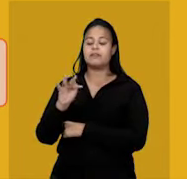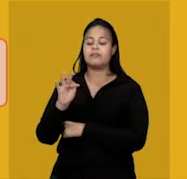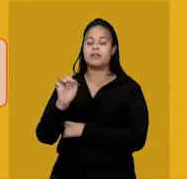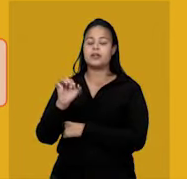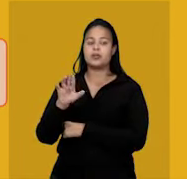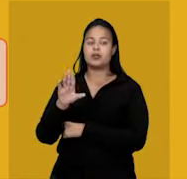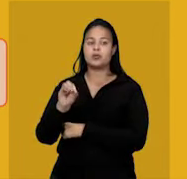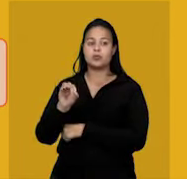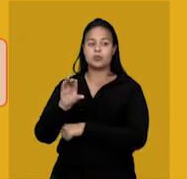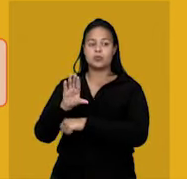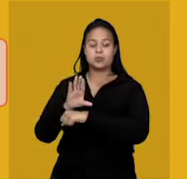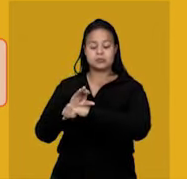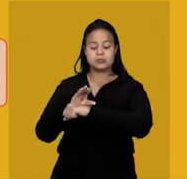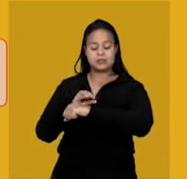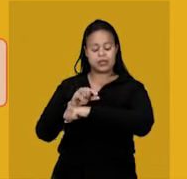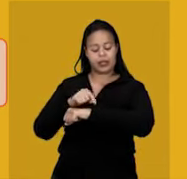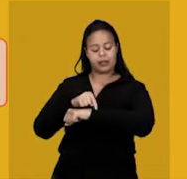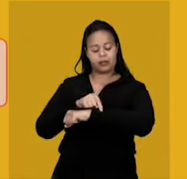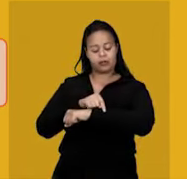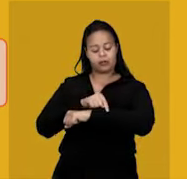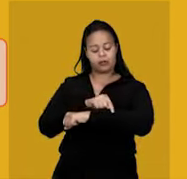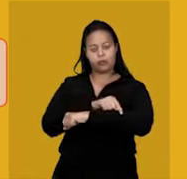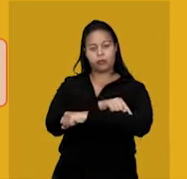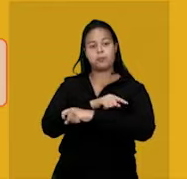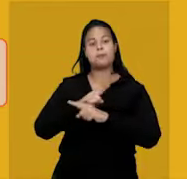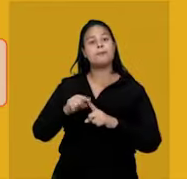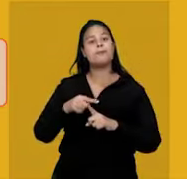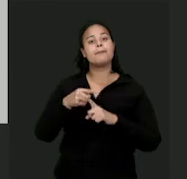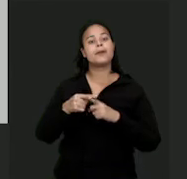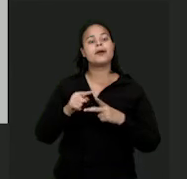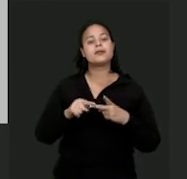nervos e gânglios.